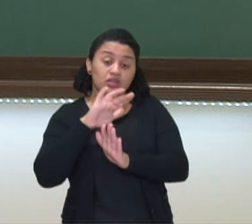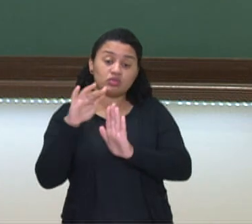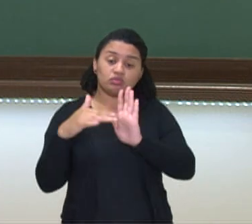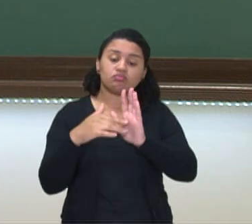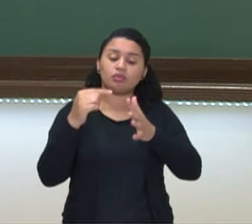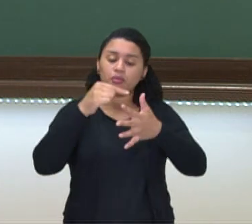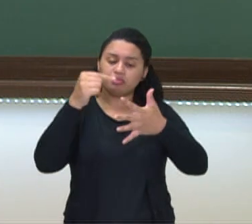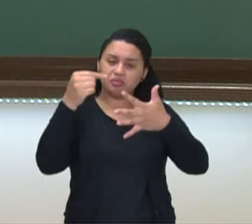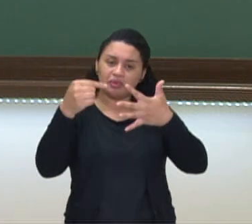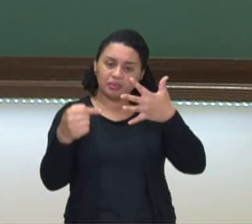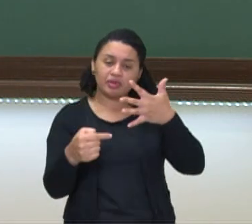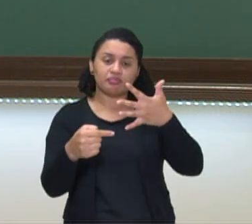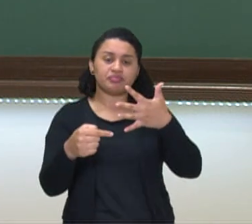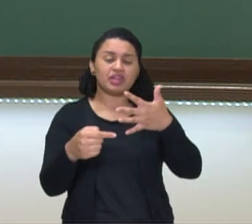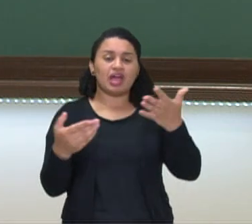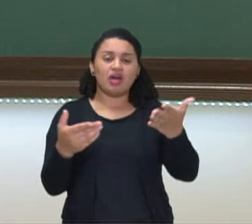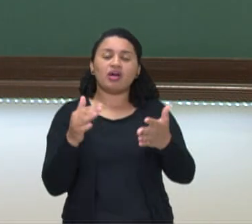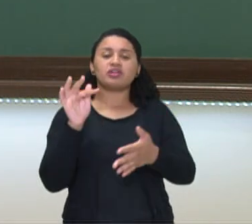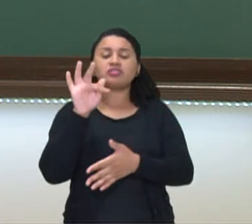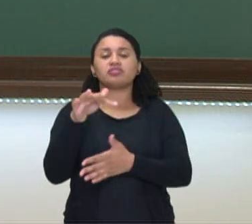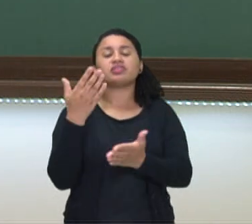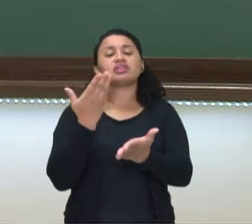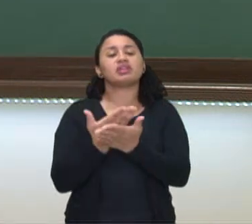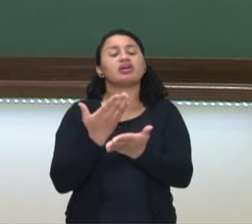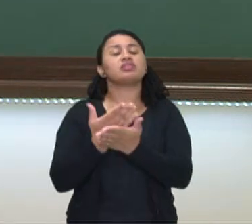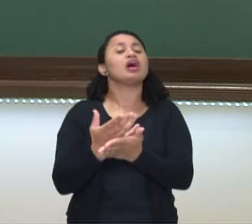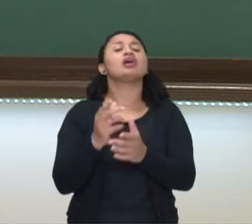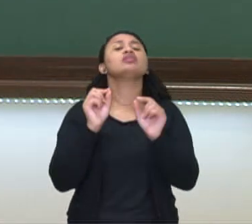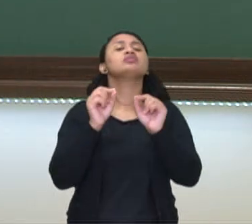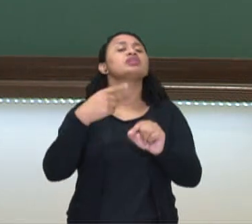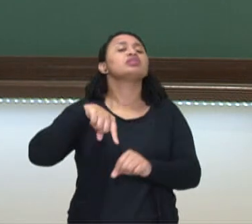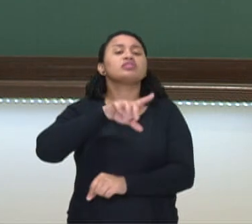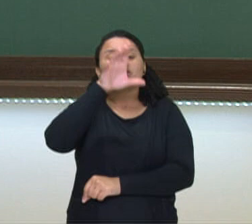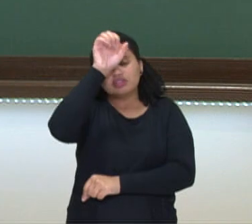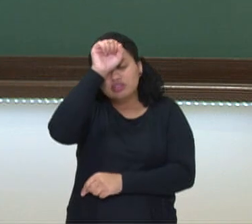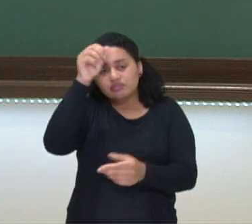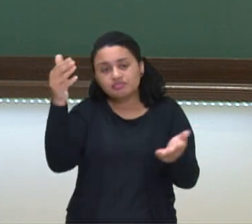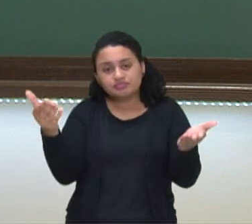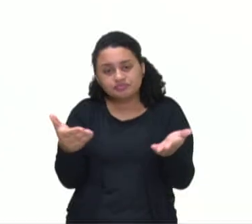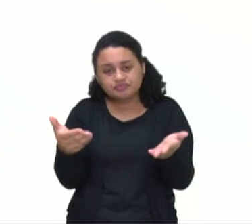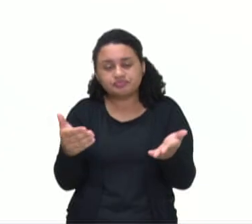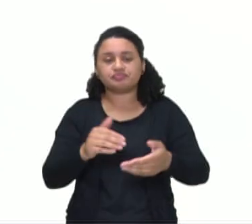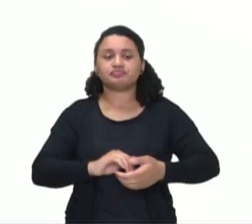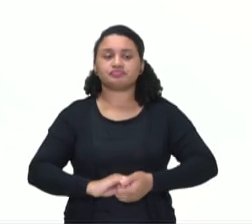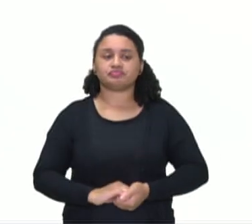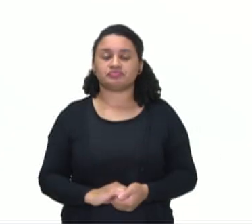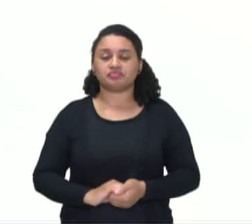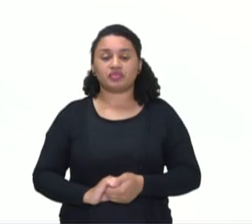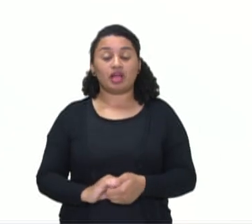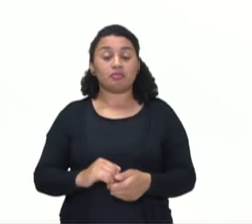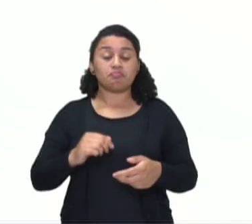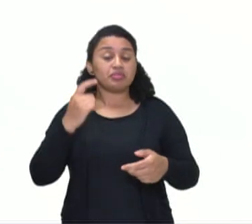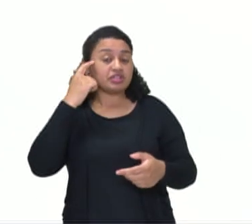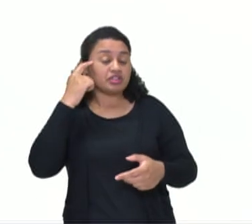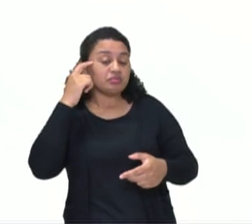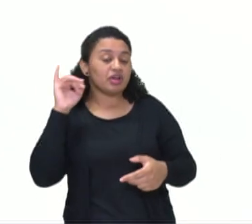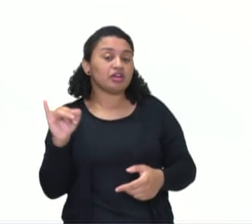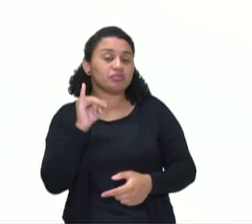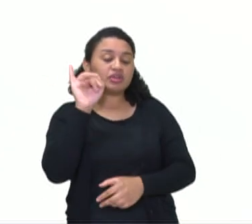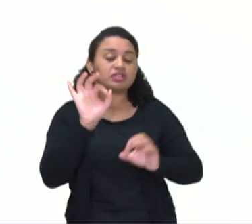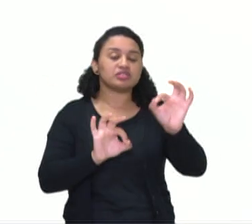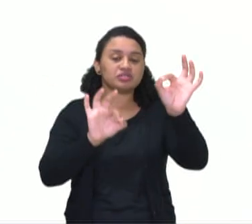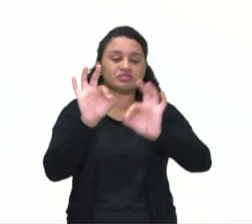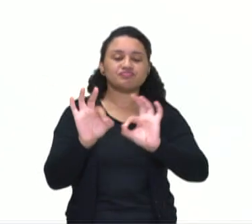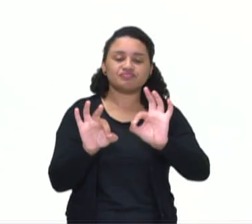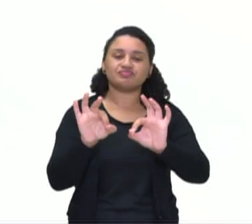faça isso. Estamos chegando ao fim da nossa aula e o que aprendemos? Refletimos sobre a importância da organização de rotina